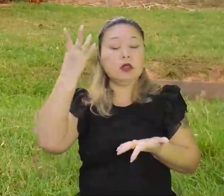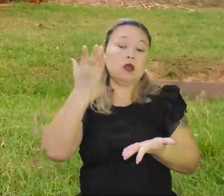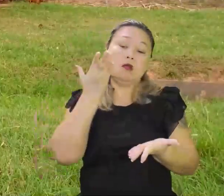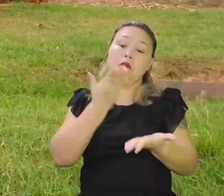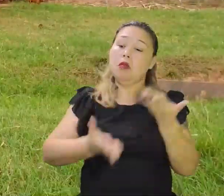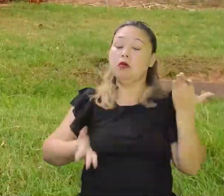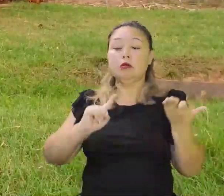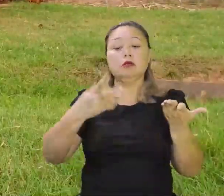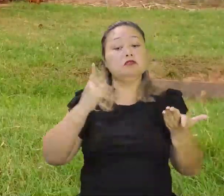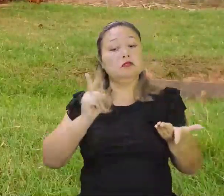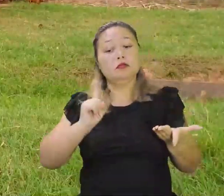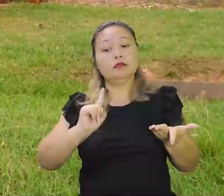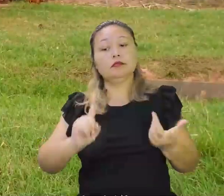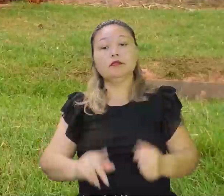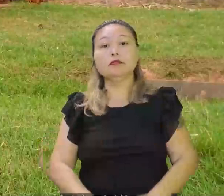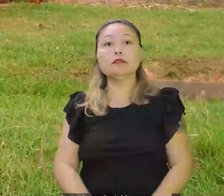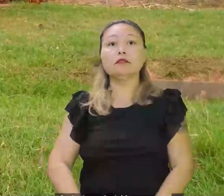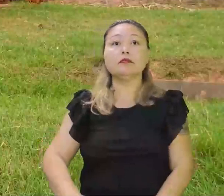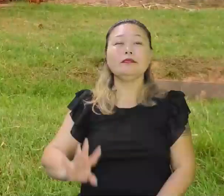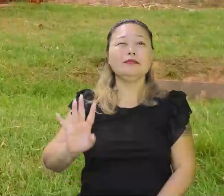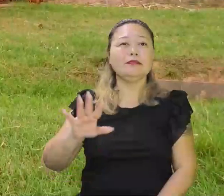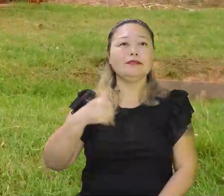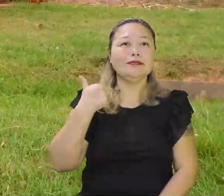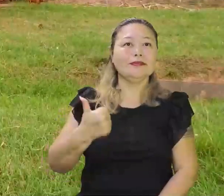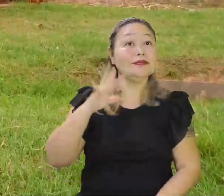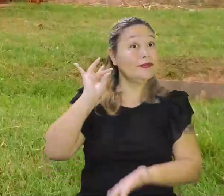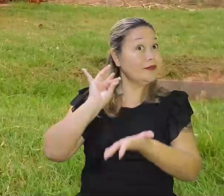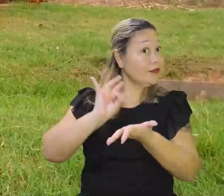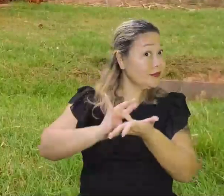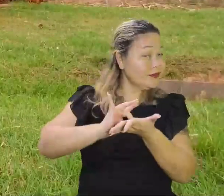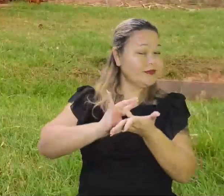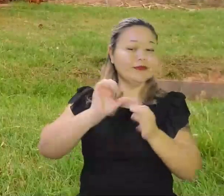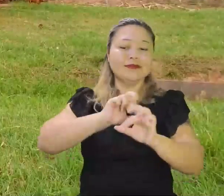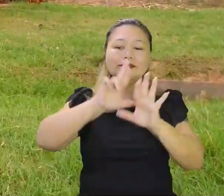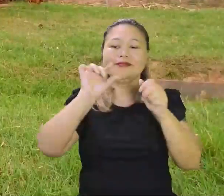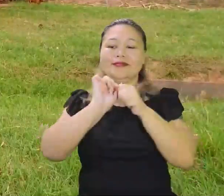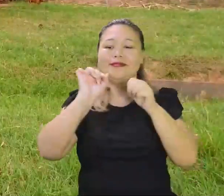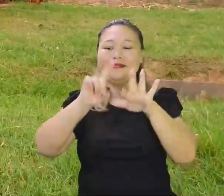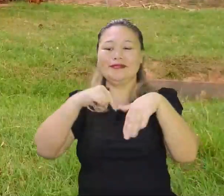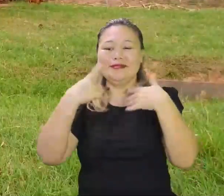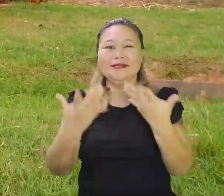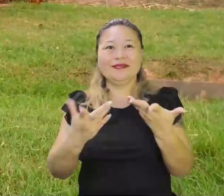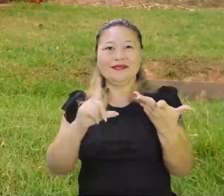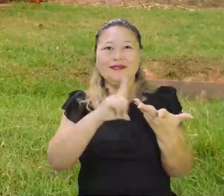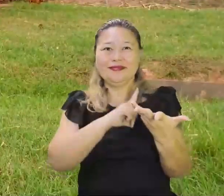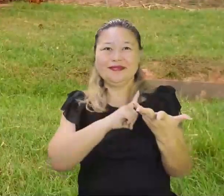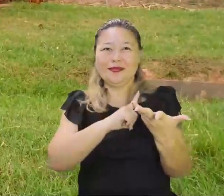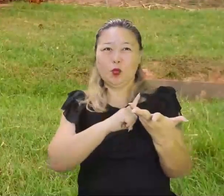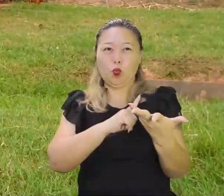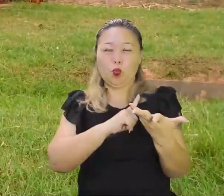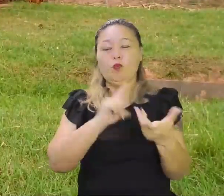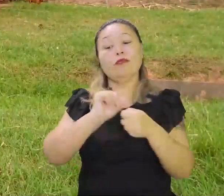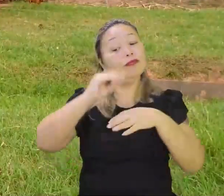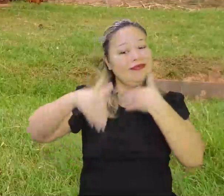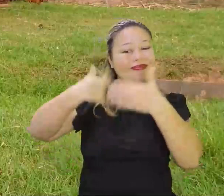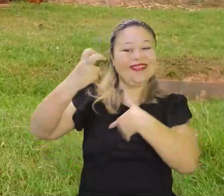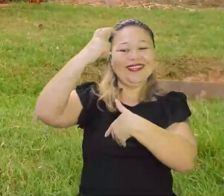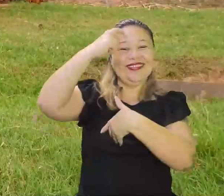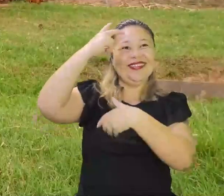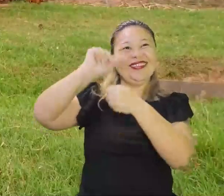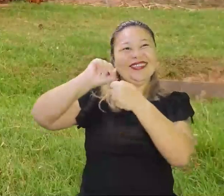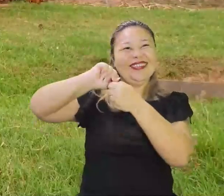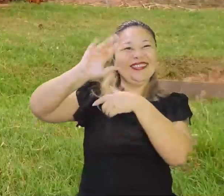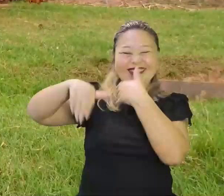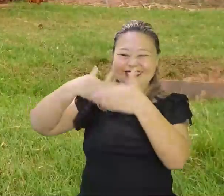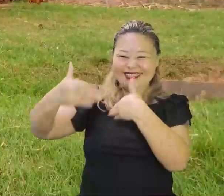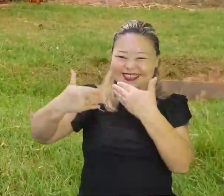de jeito nenhum. Verdade. E aí, claro, né? Se você tem esse desenvolvimento da cultura, aí sempre você